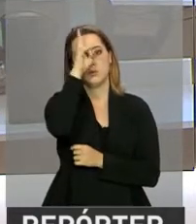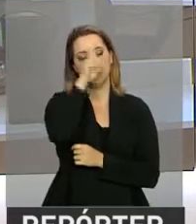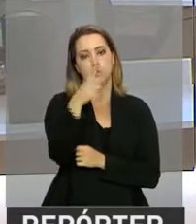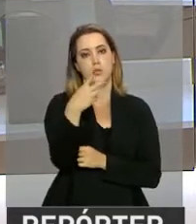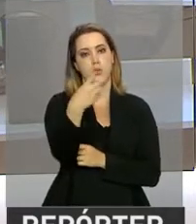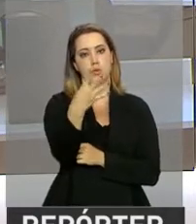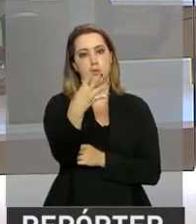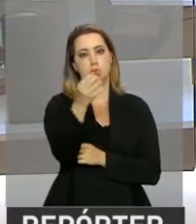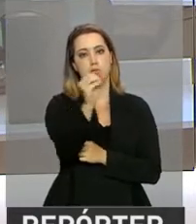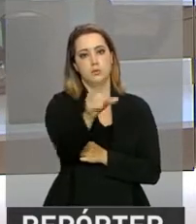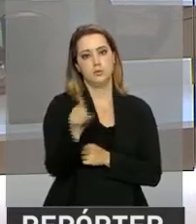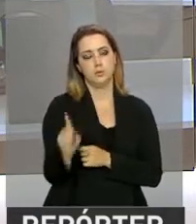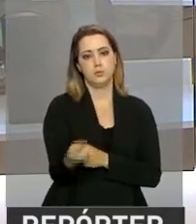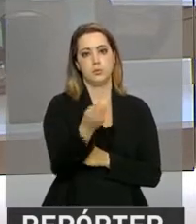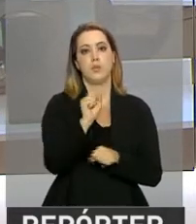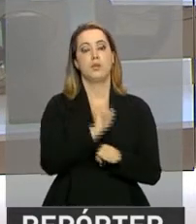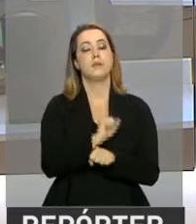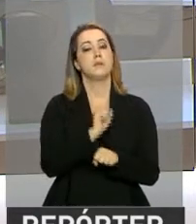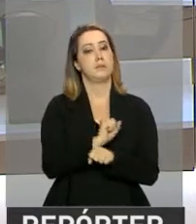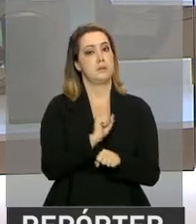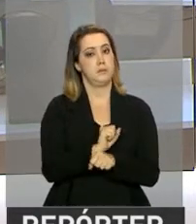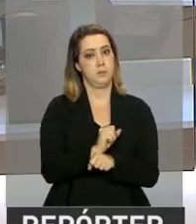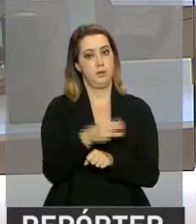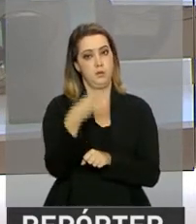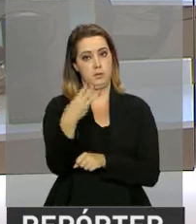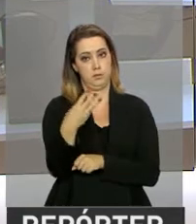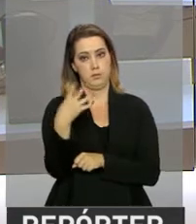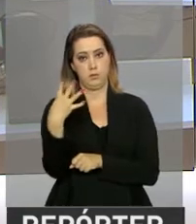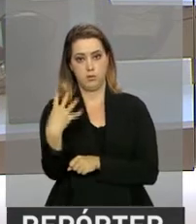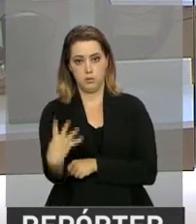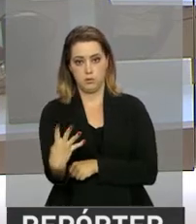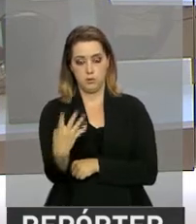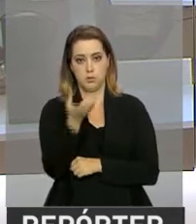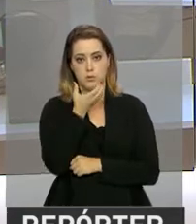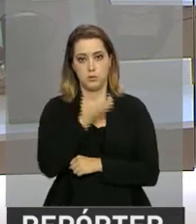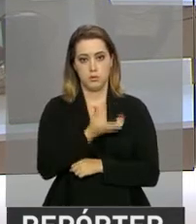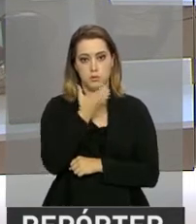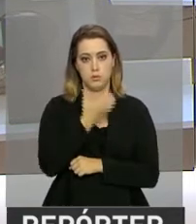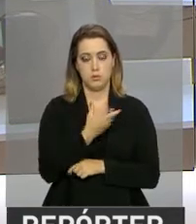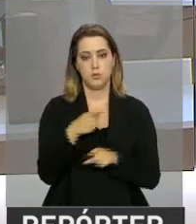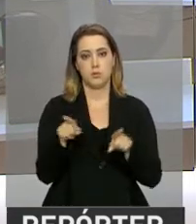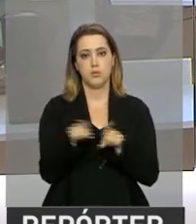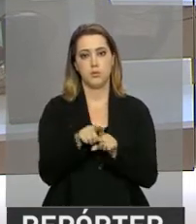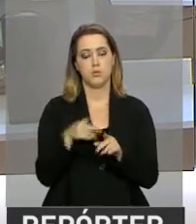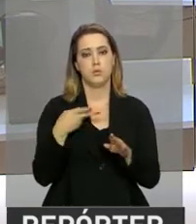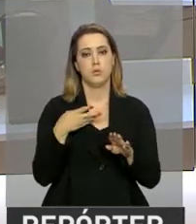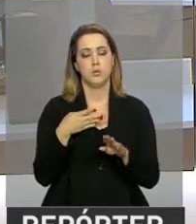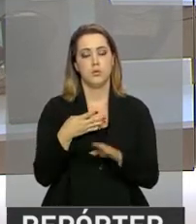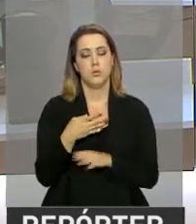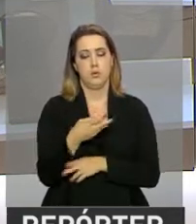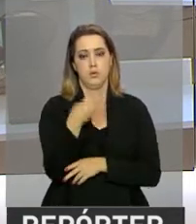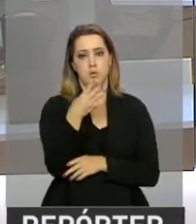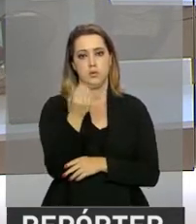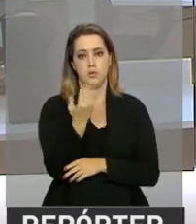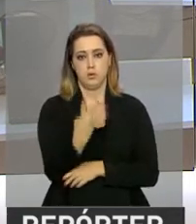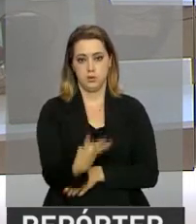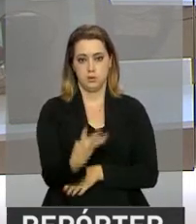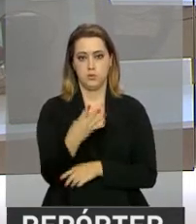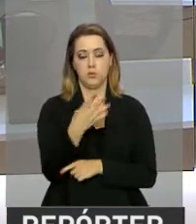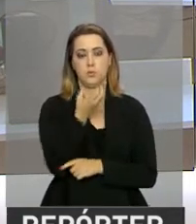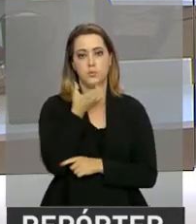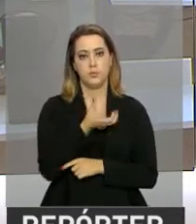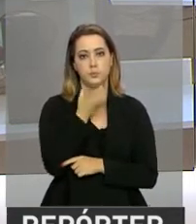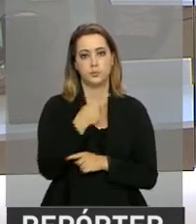os 240 mil estudantes que fariam as provas nas escolas que foram ocupadas o enem será nos dias 3 e 4 de